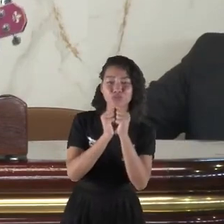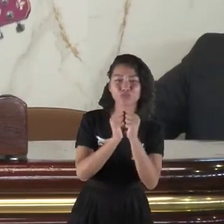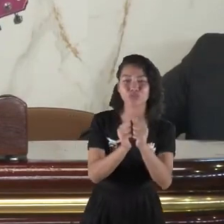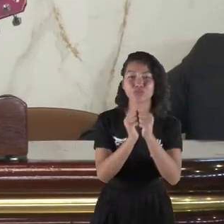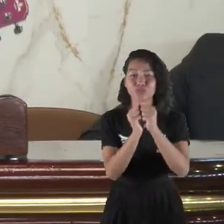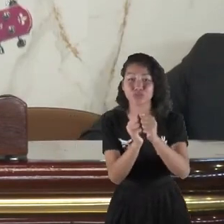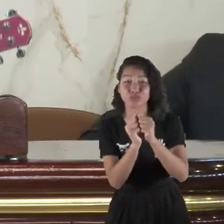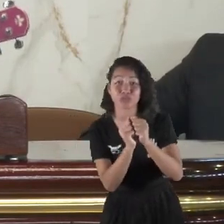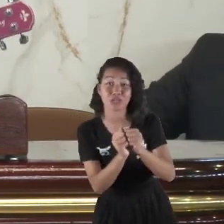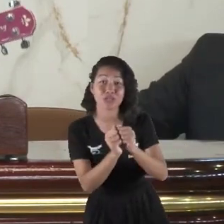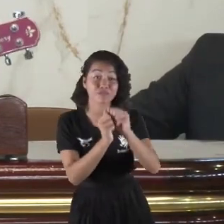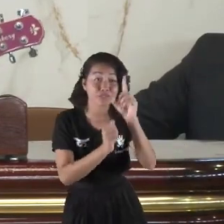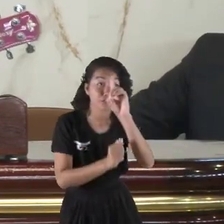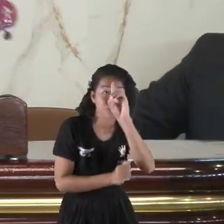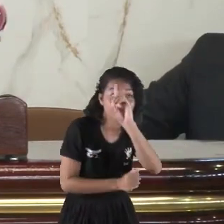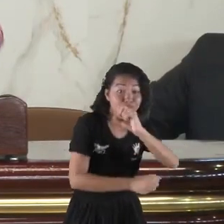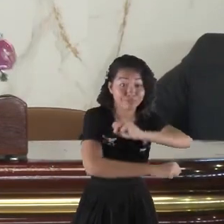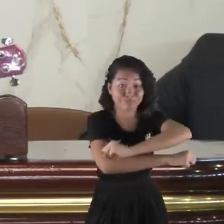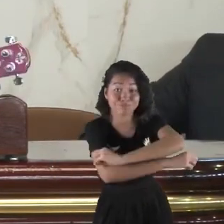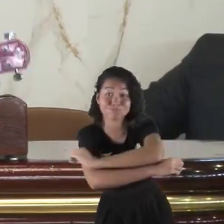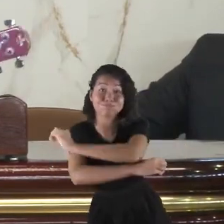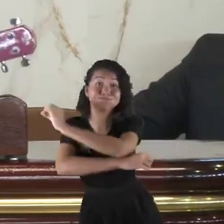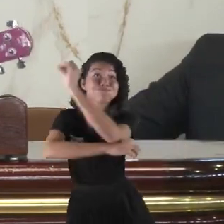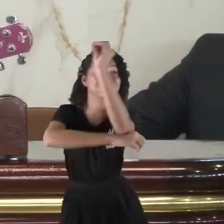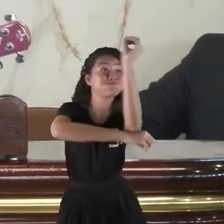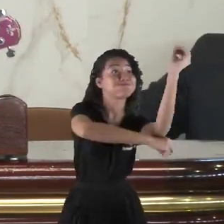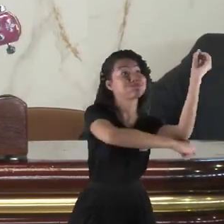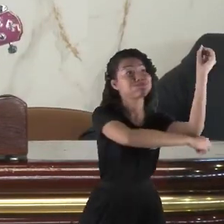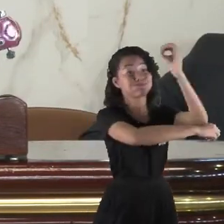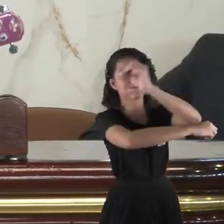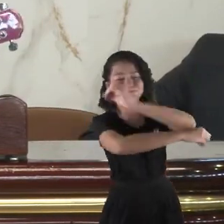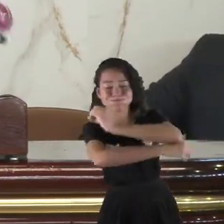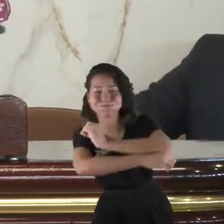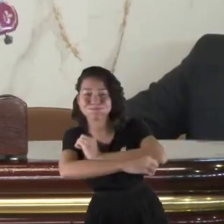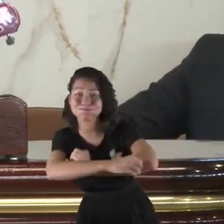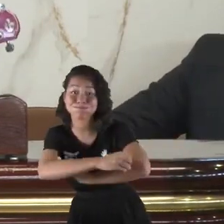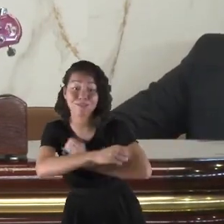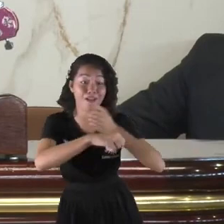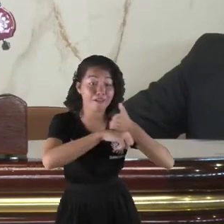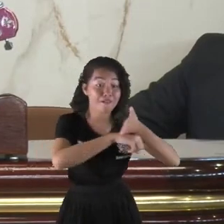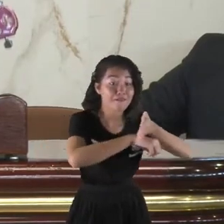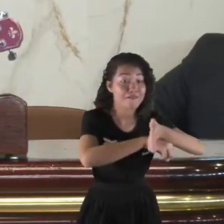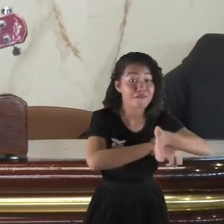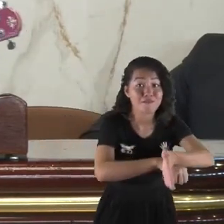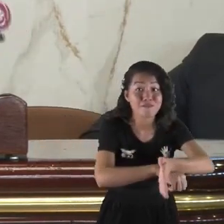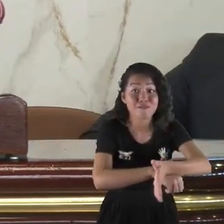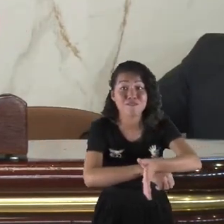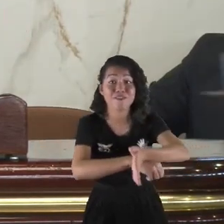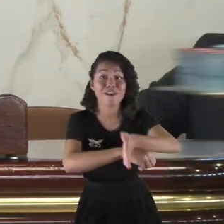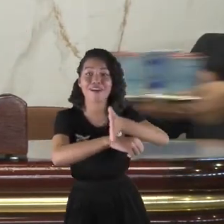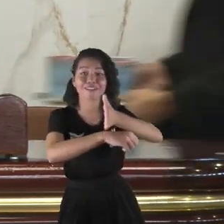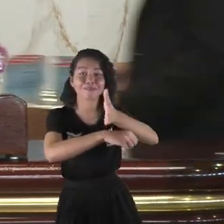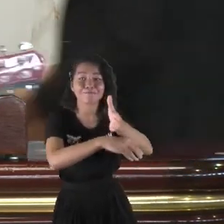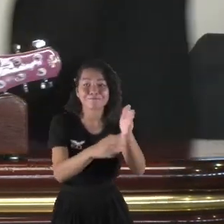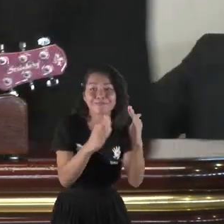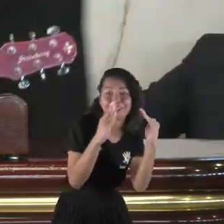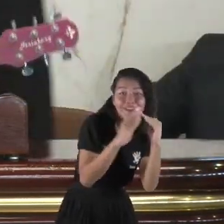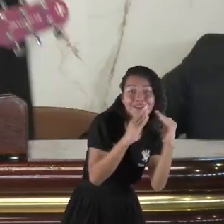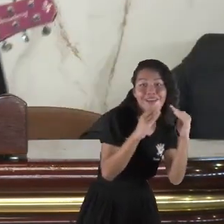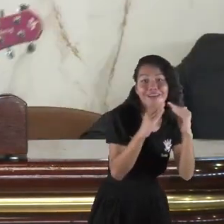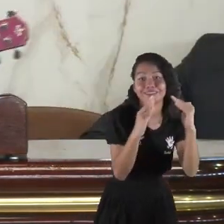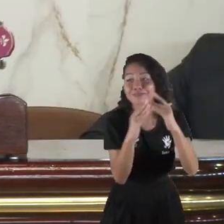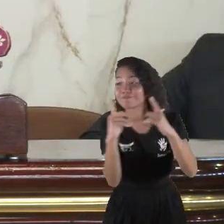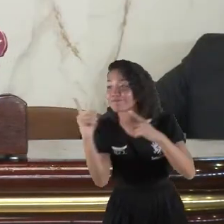de dia e de noite, tua entrada, tua saída, em teu